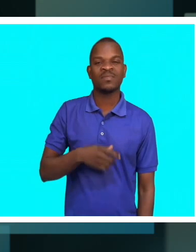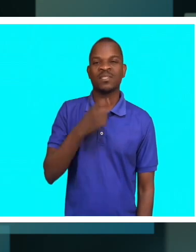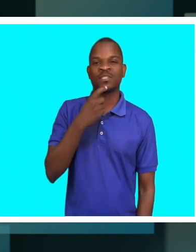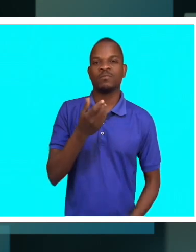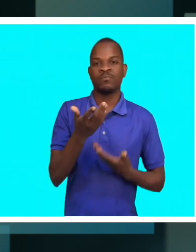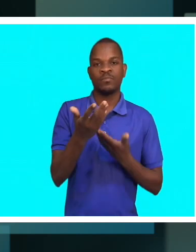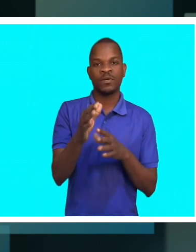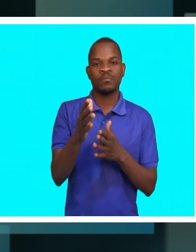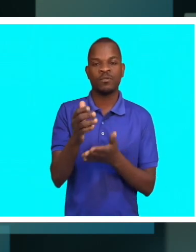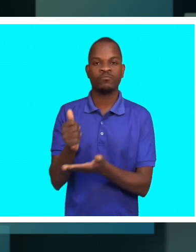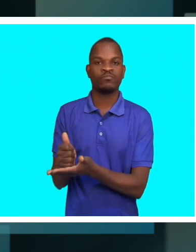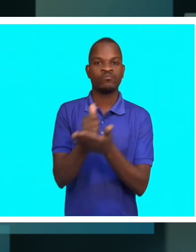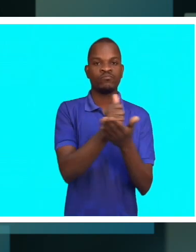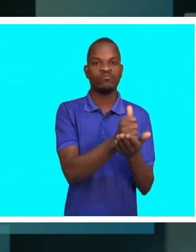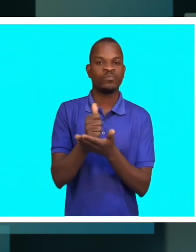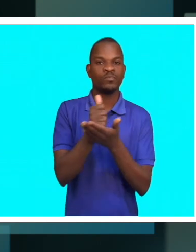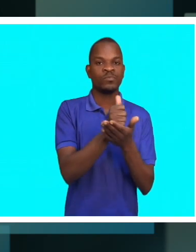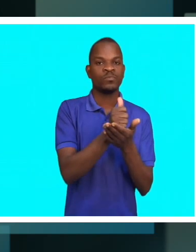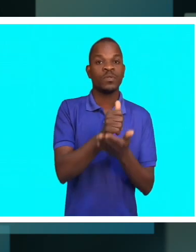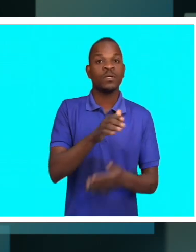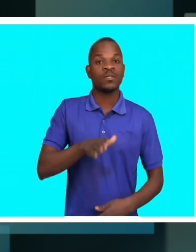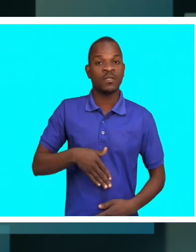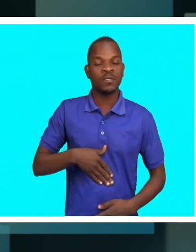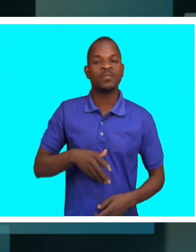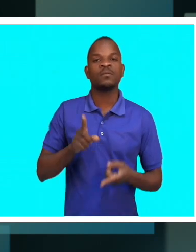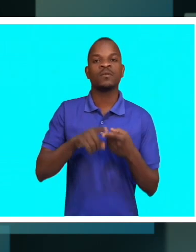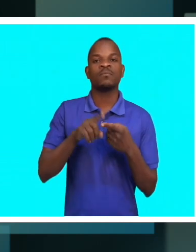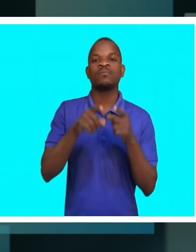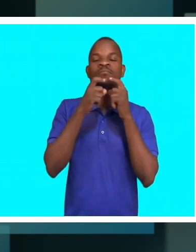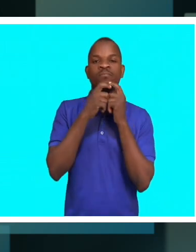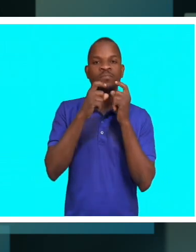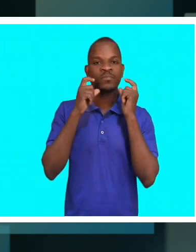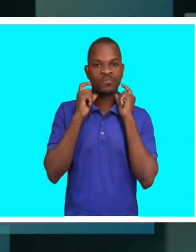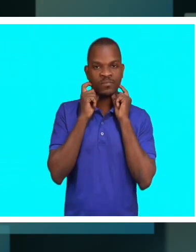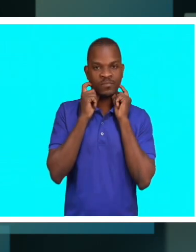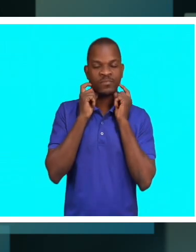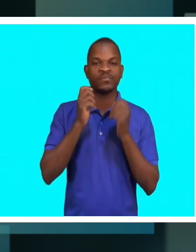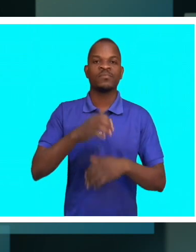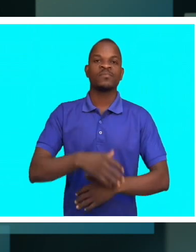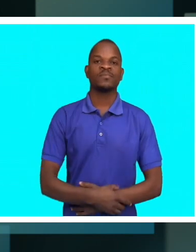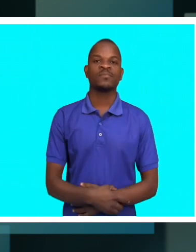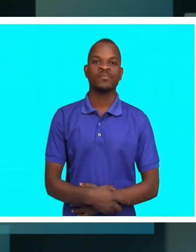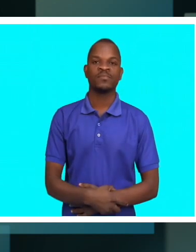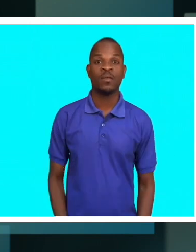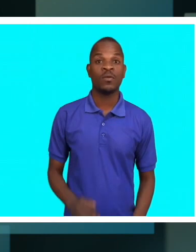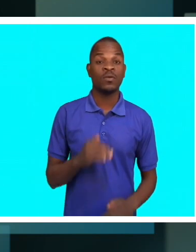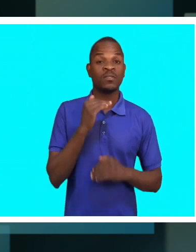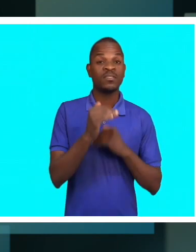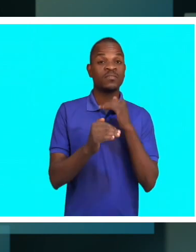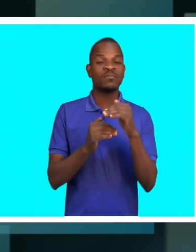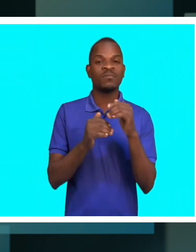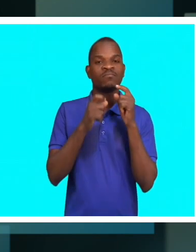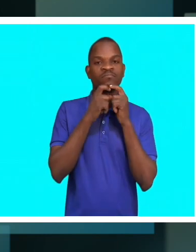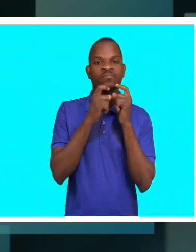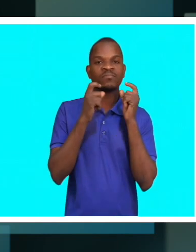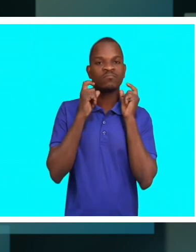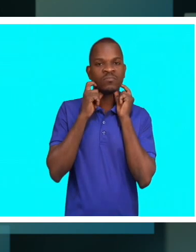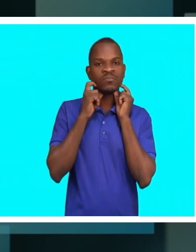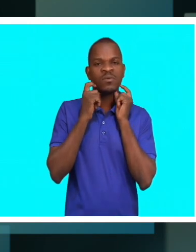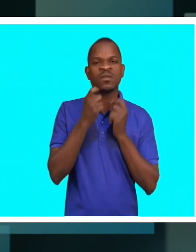de Tete, enaltece o valor destas bolsas para aquela província e para o país. O desenvolvimento de